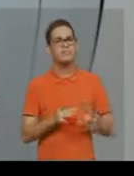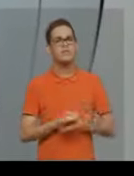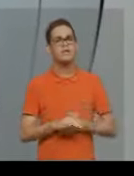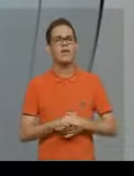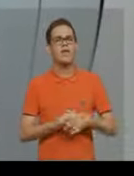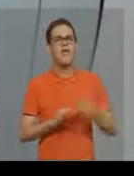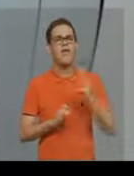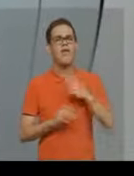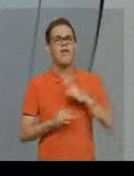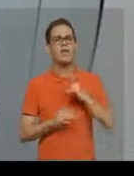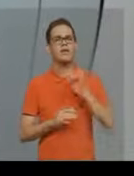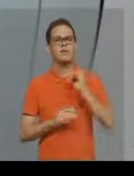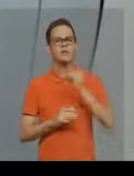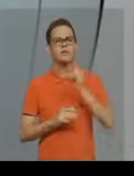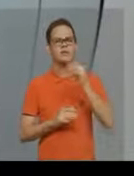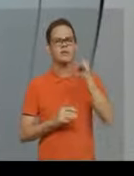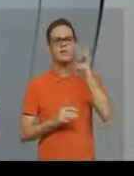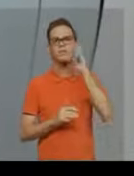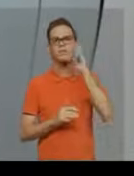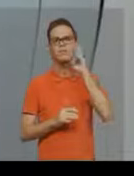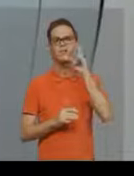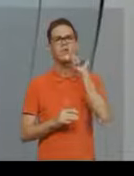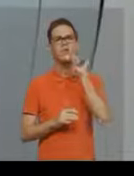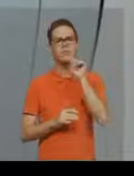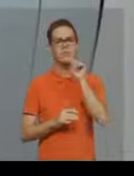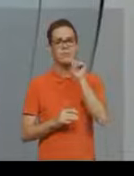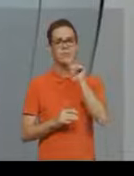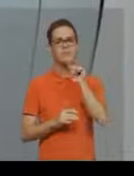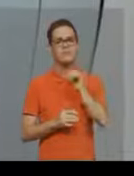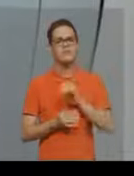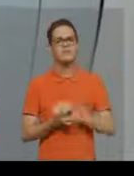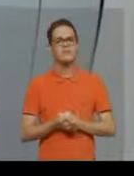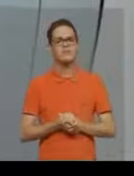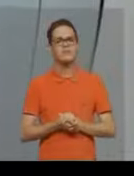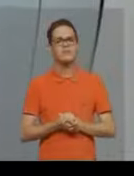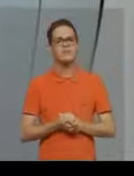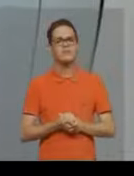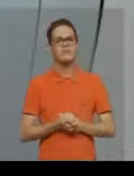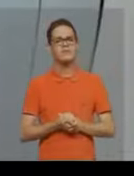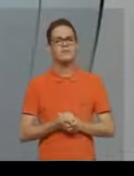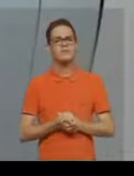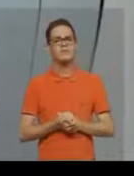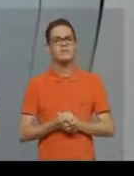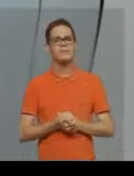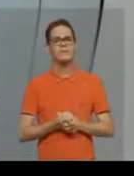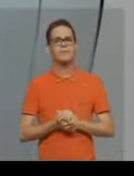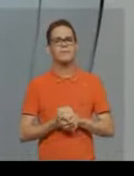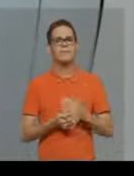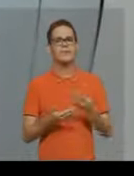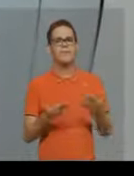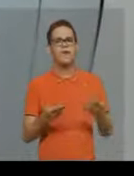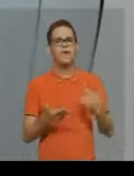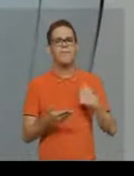aquela mulher importante do Prêmio Nobel. Então,